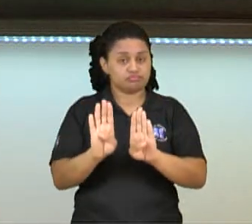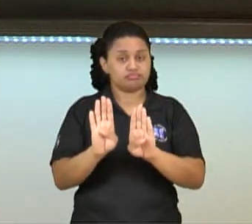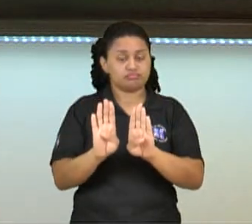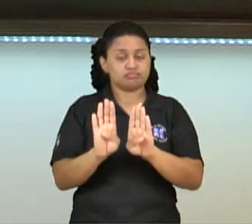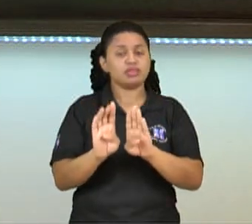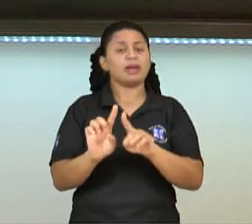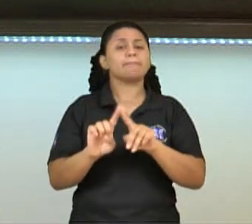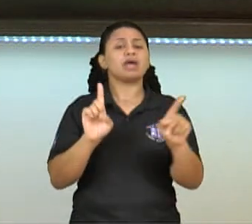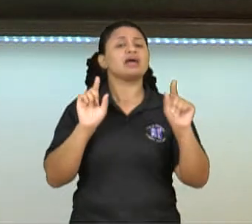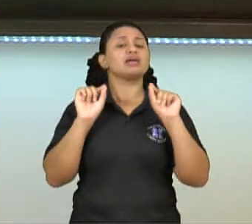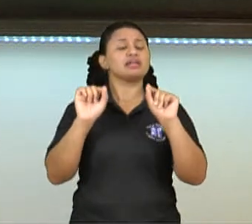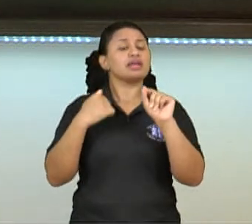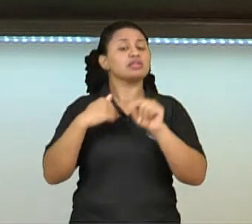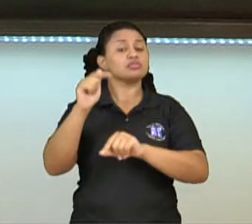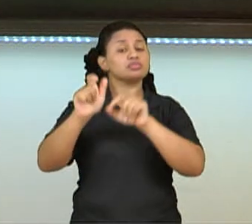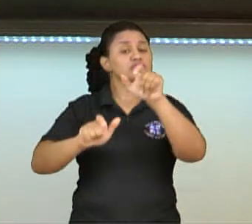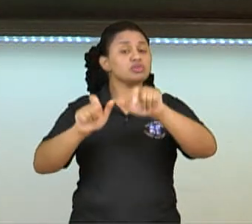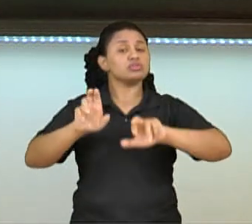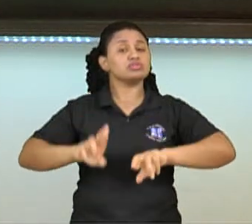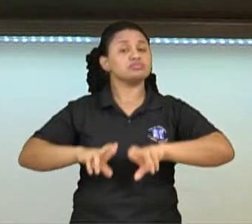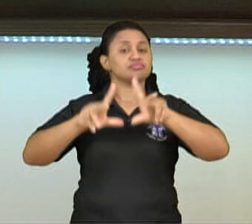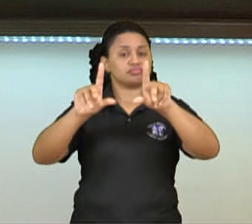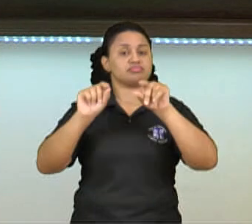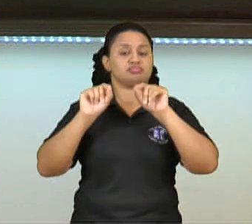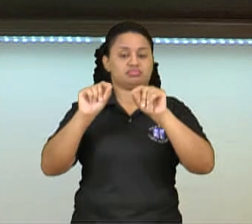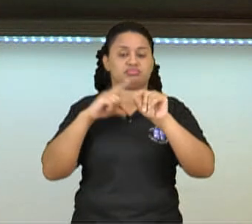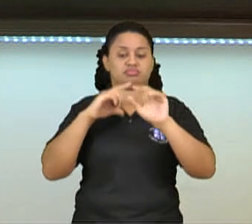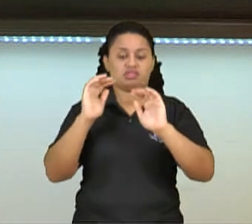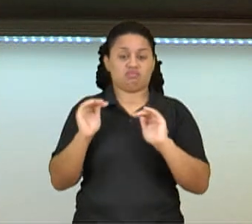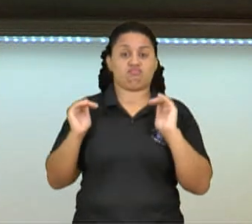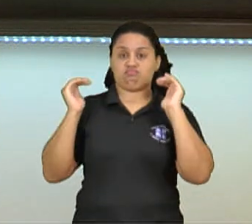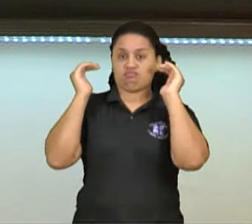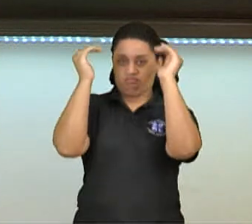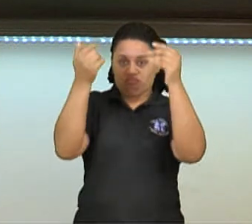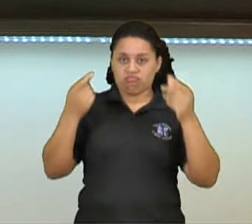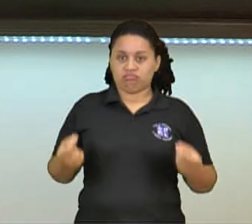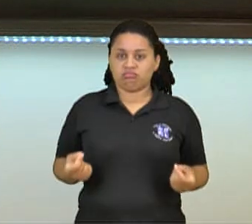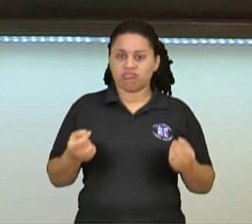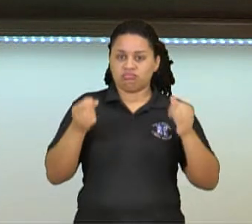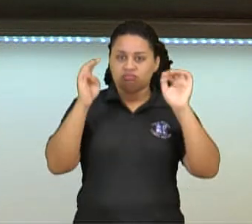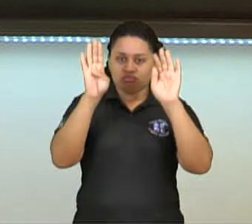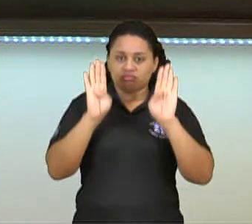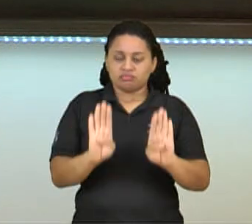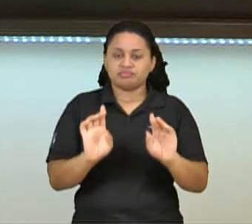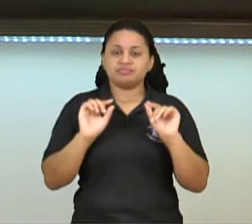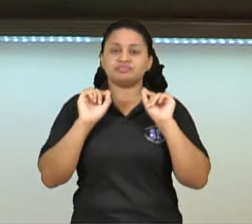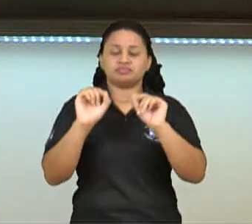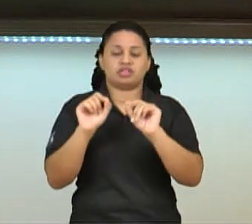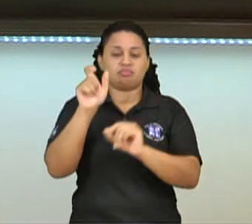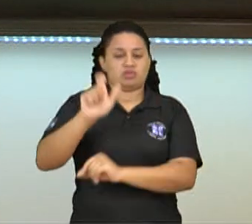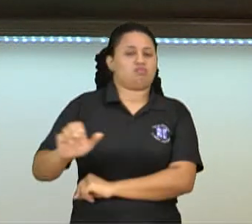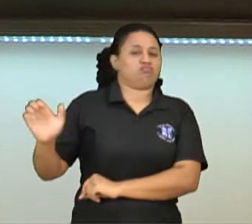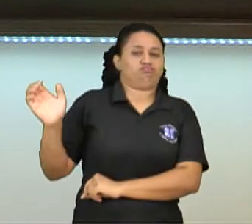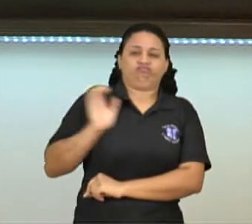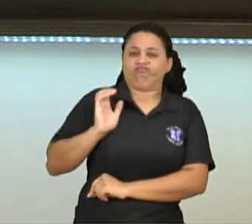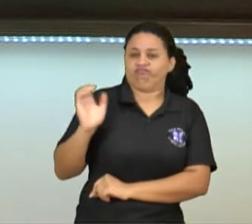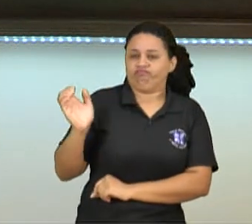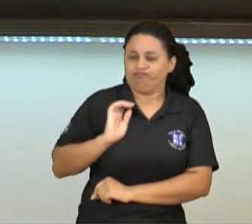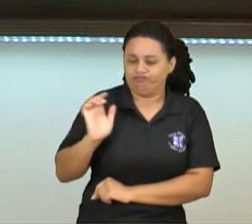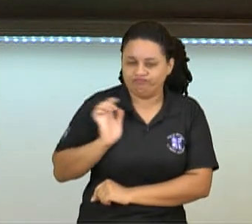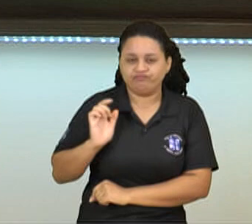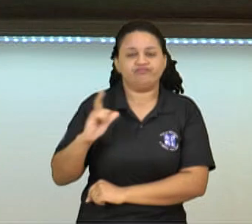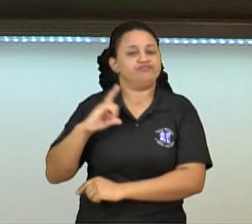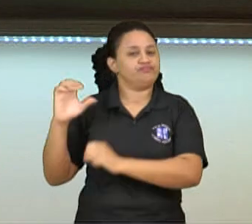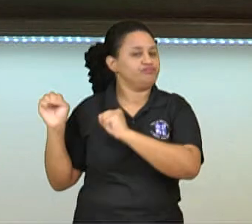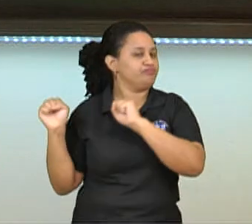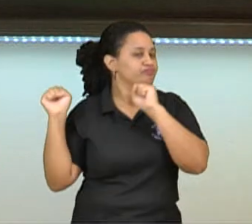por pessoas diferentes. Nós temos a alta burguesia, que são aqueles caras que são muito ricos e tinham muito